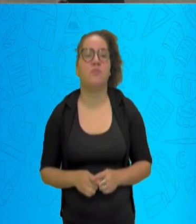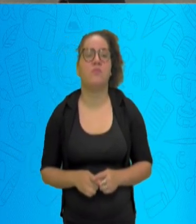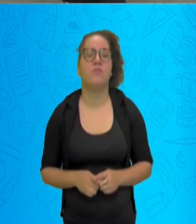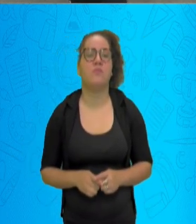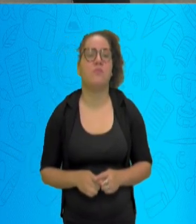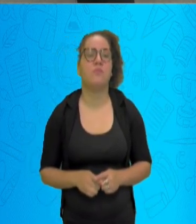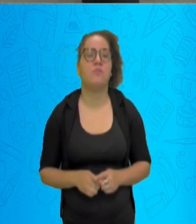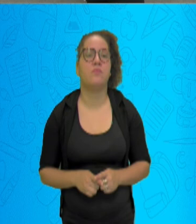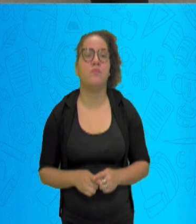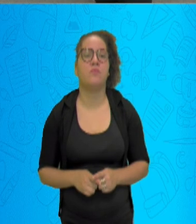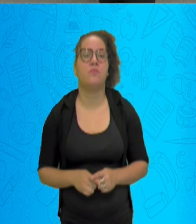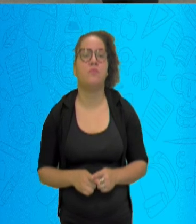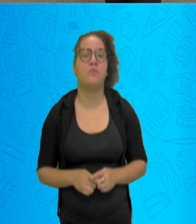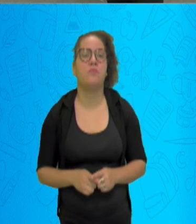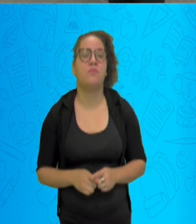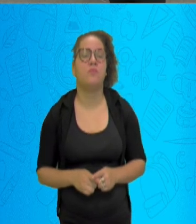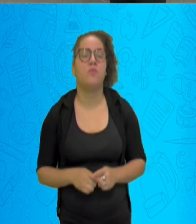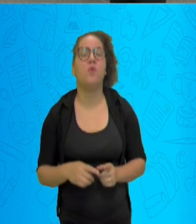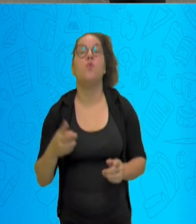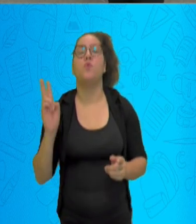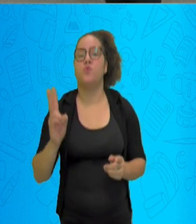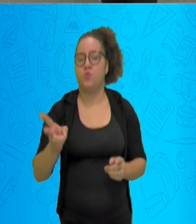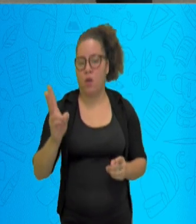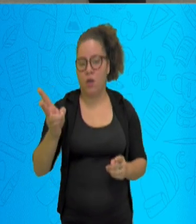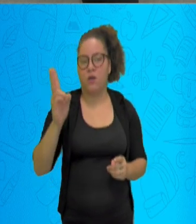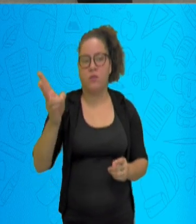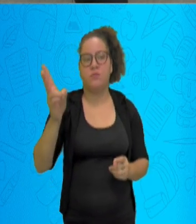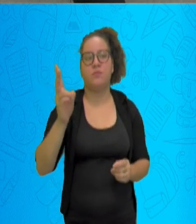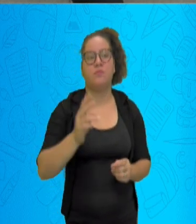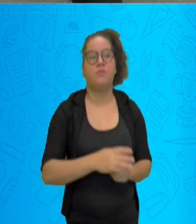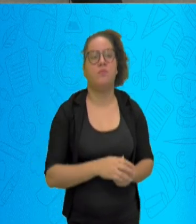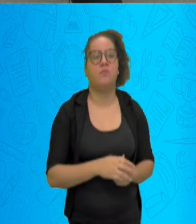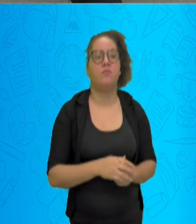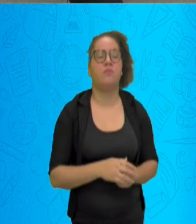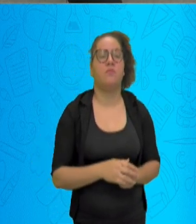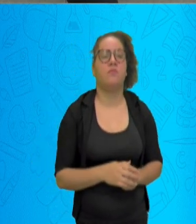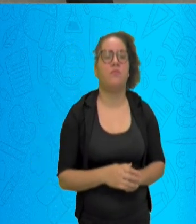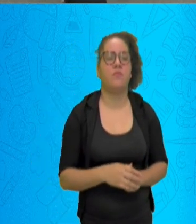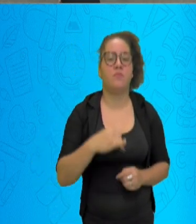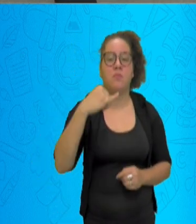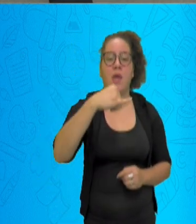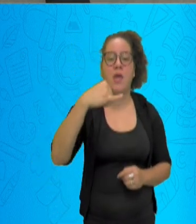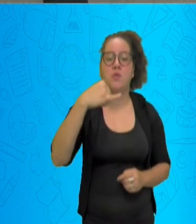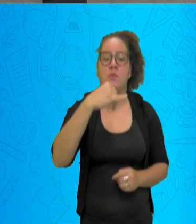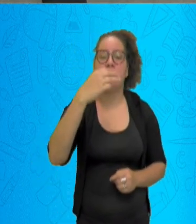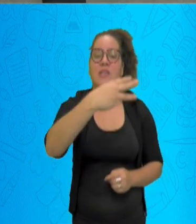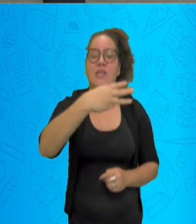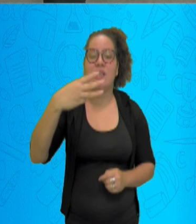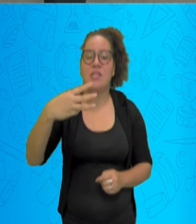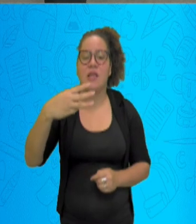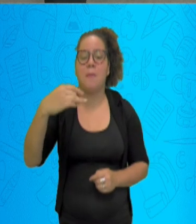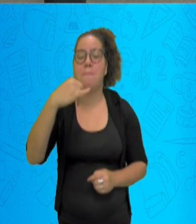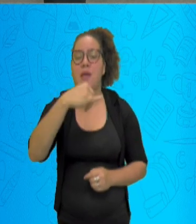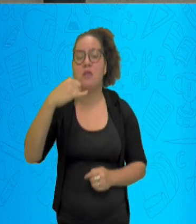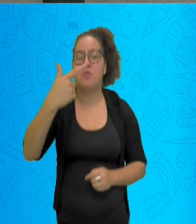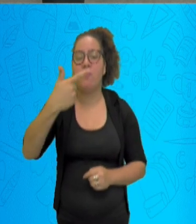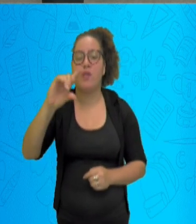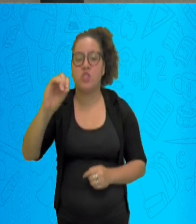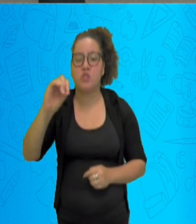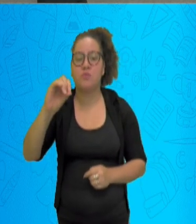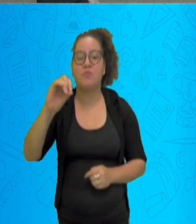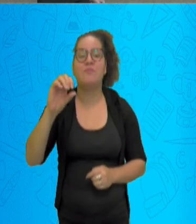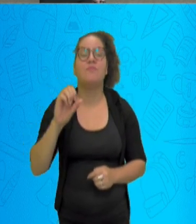Só um minutinho. Continuando aqui em cima. Ó, então, ó, menos 33 menos 20, se